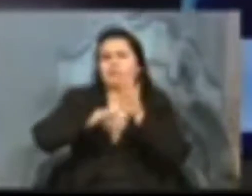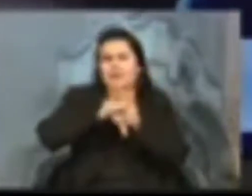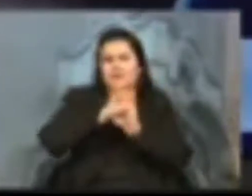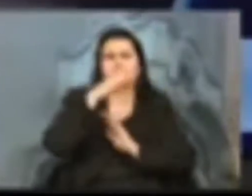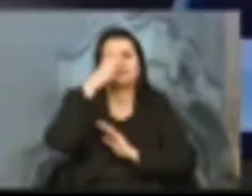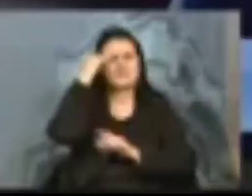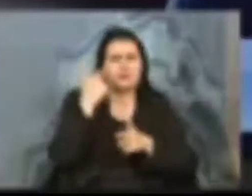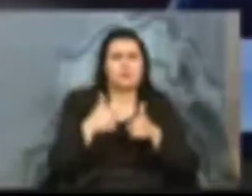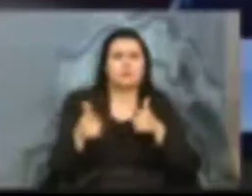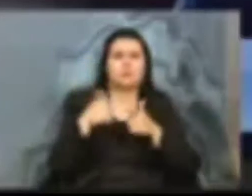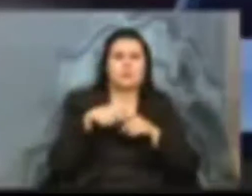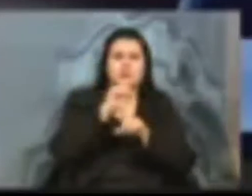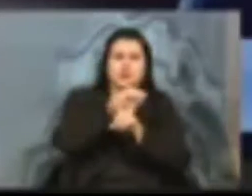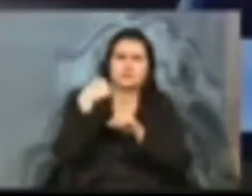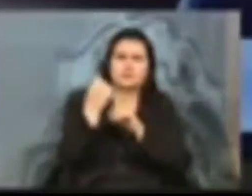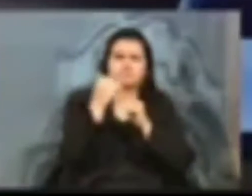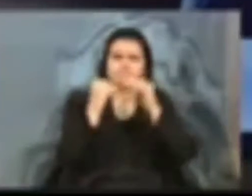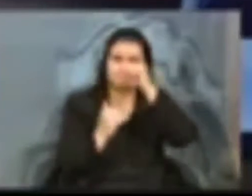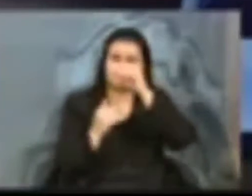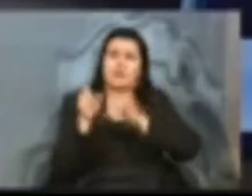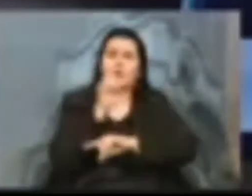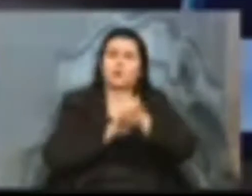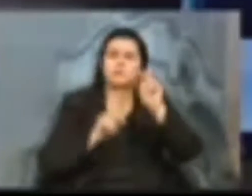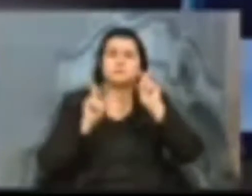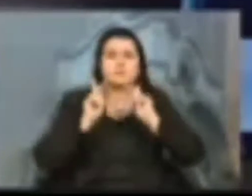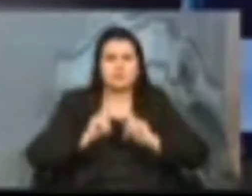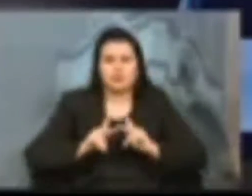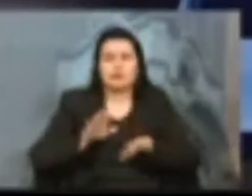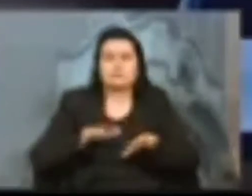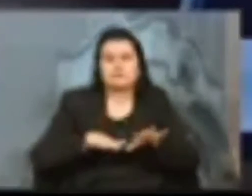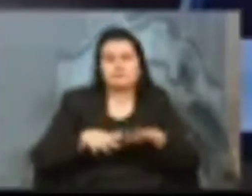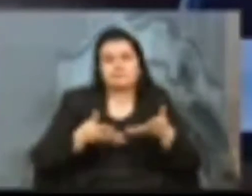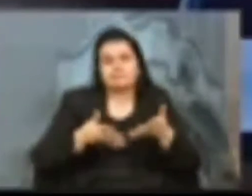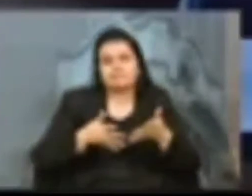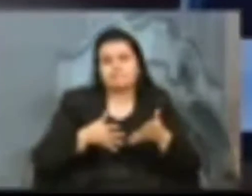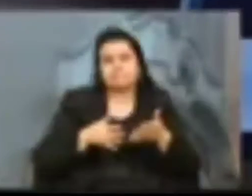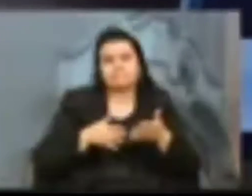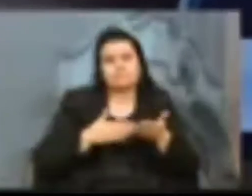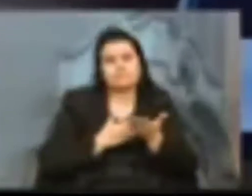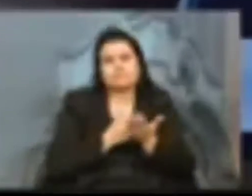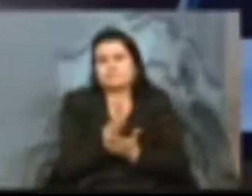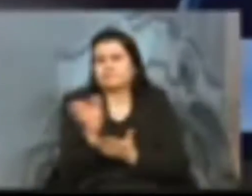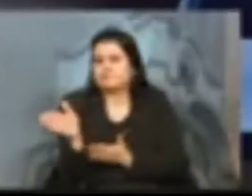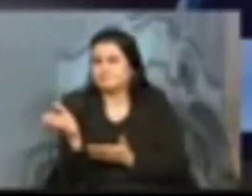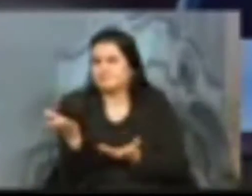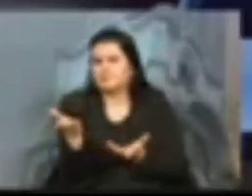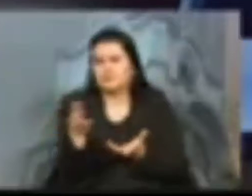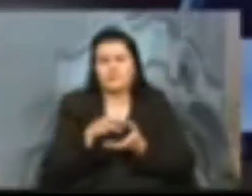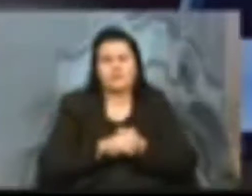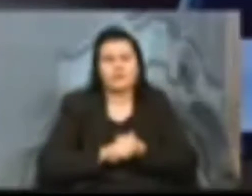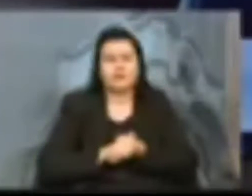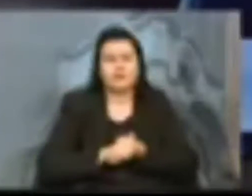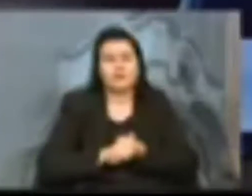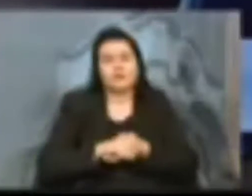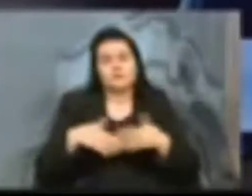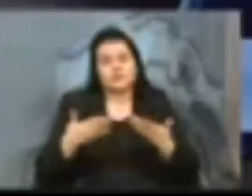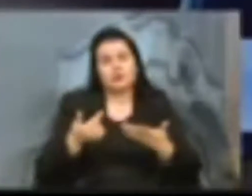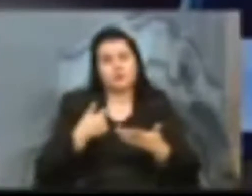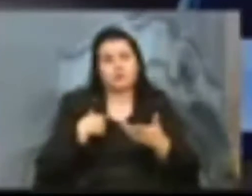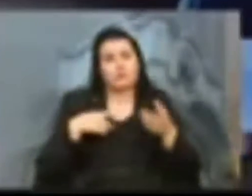falta de alternativa empurra muitas pessoas por necessidade para esse lado. Então, eu espero